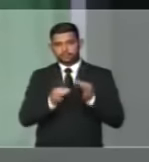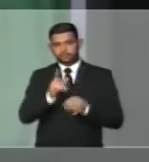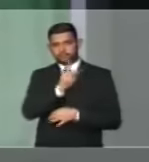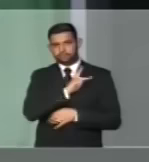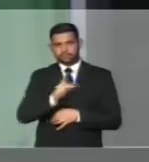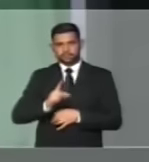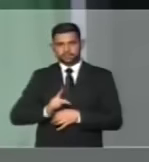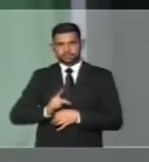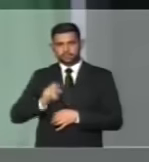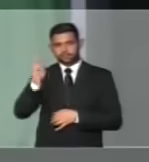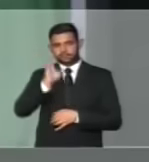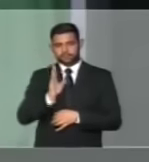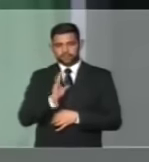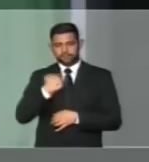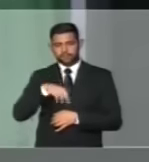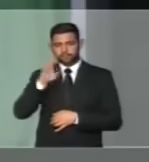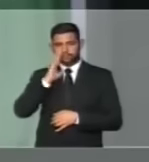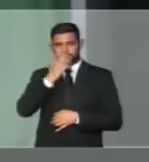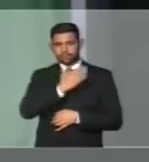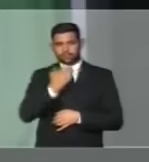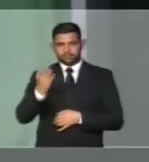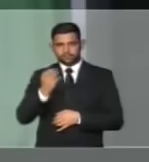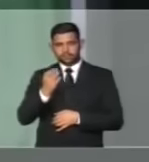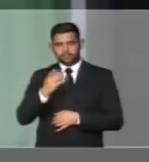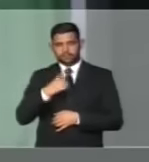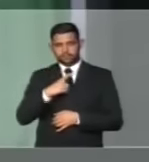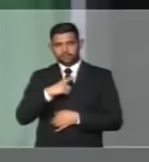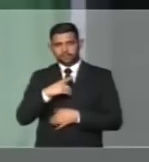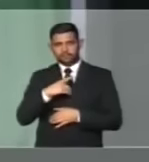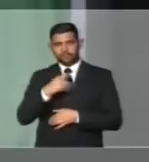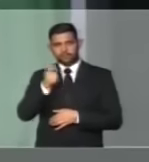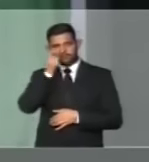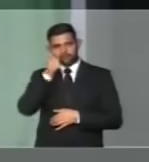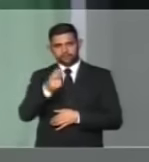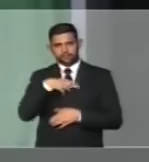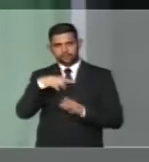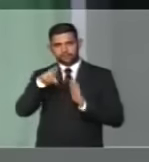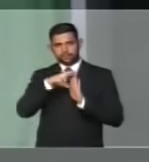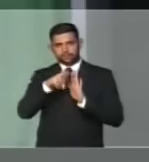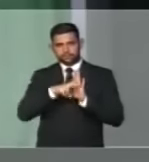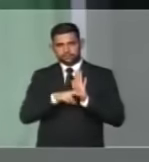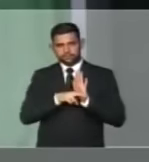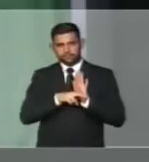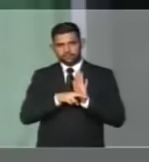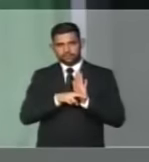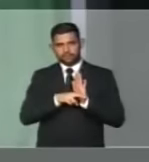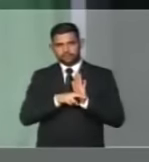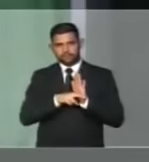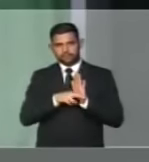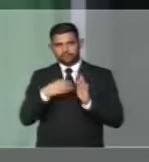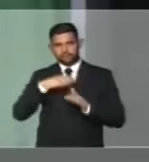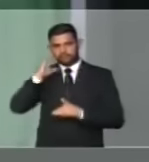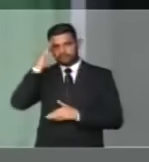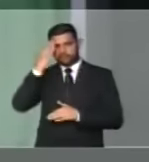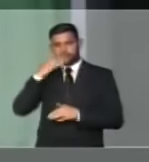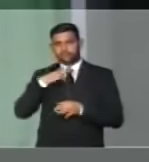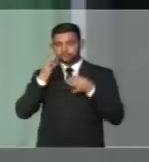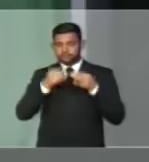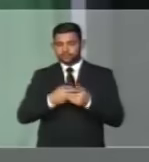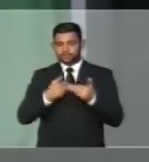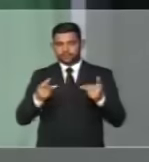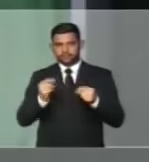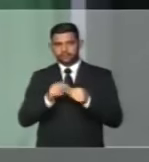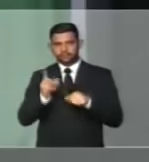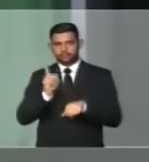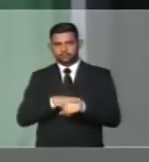Presidente da República. Vossa Excelência, atenta ao regimento, compreende, tenho certeza,